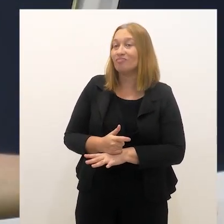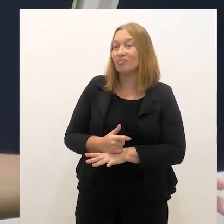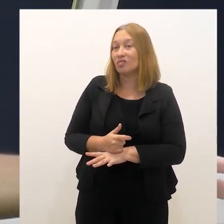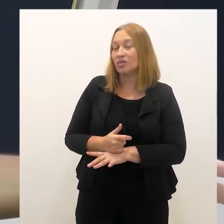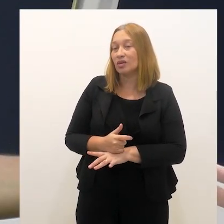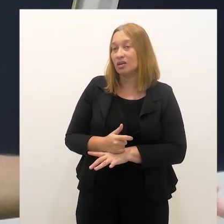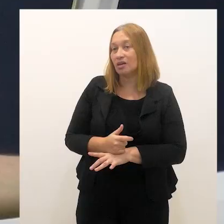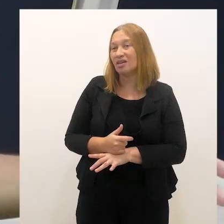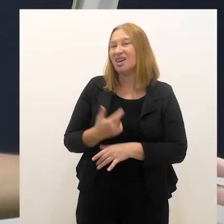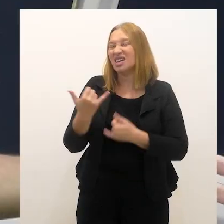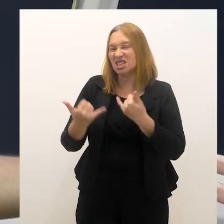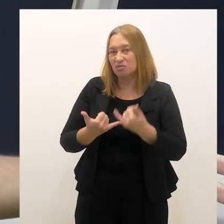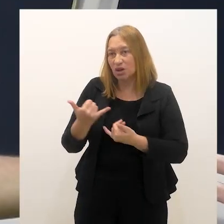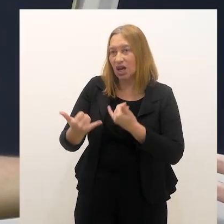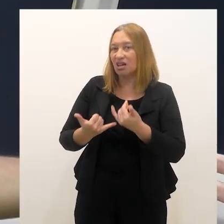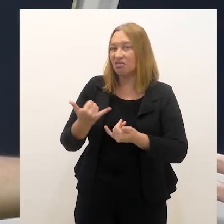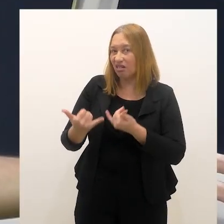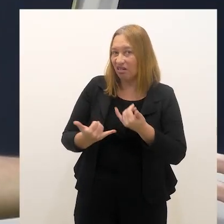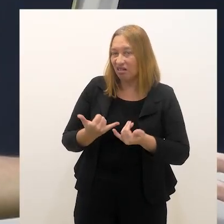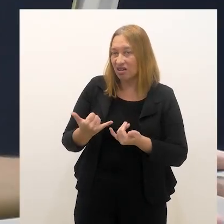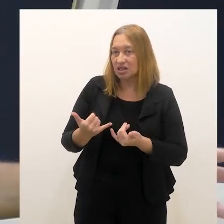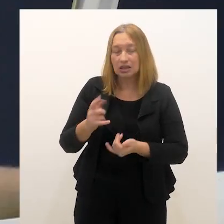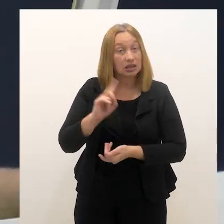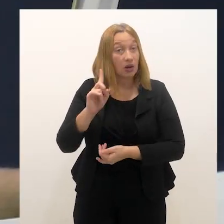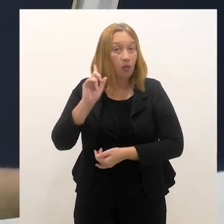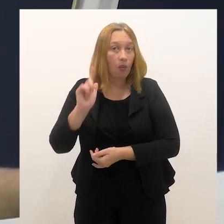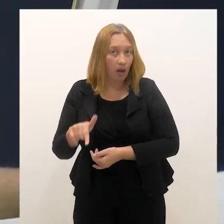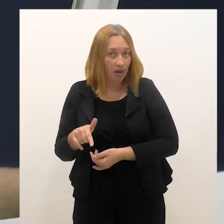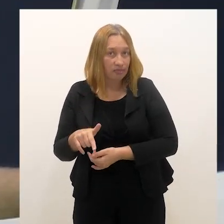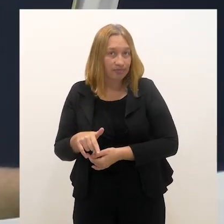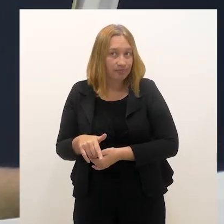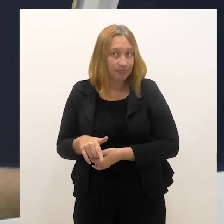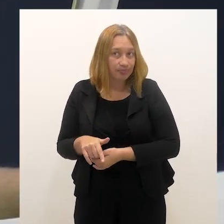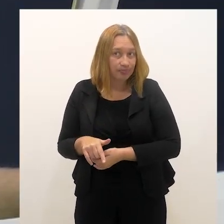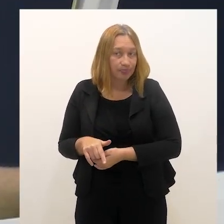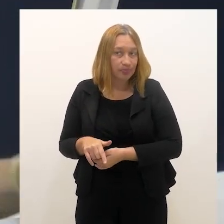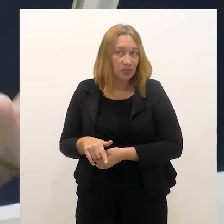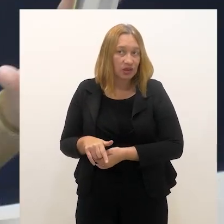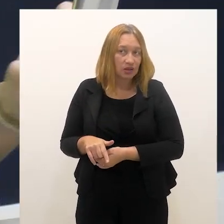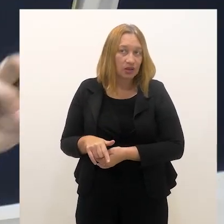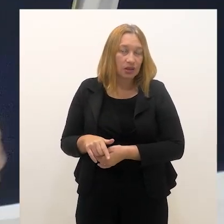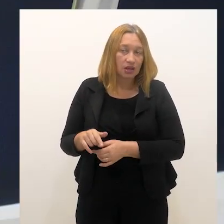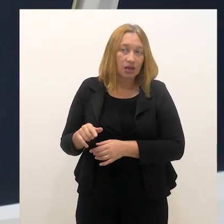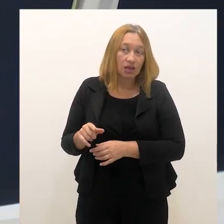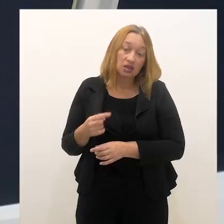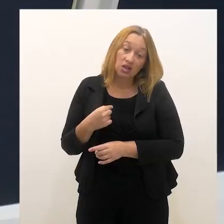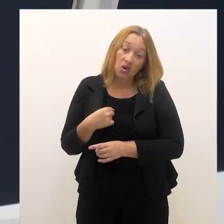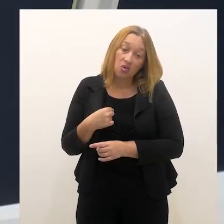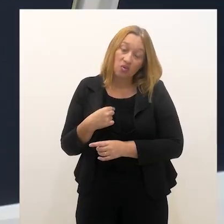vinha as brincadeiras que não são brincadeiras, né? E isso me